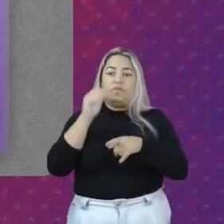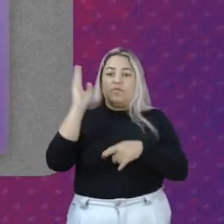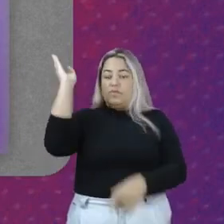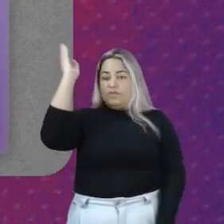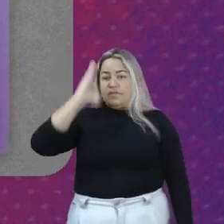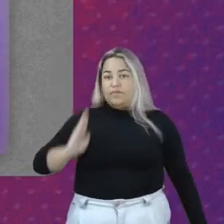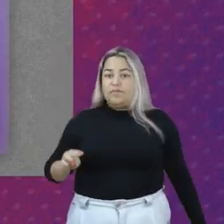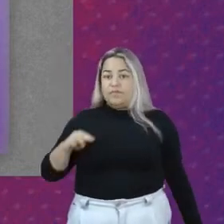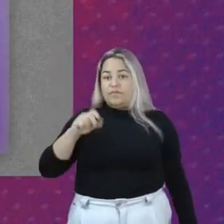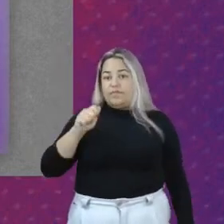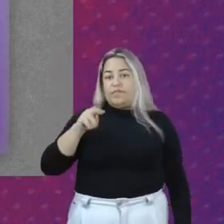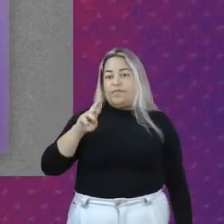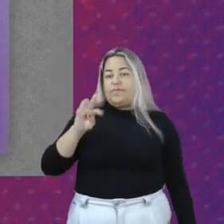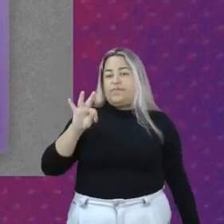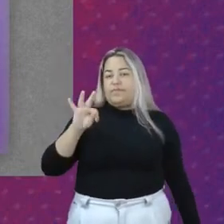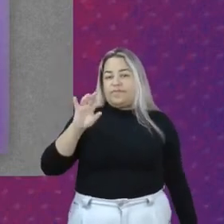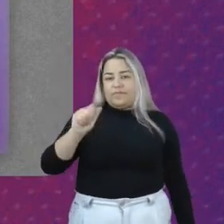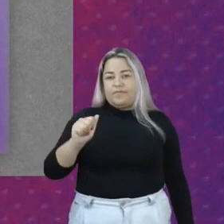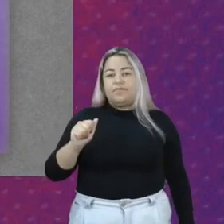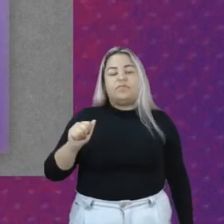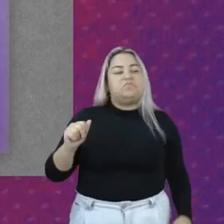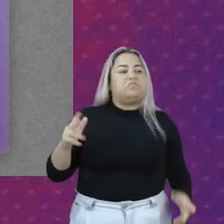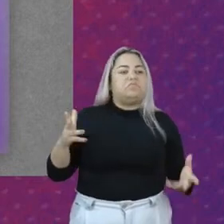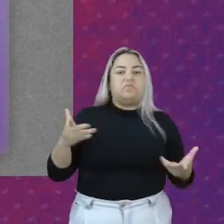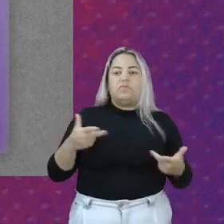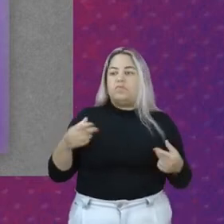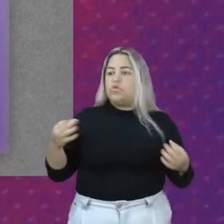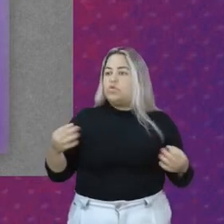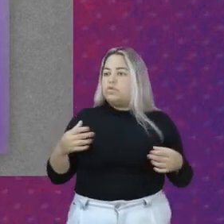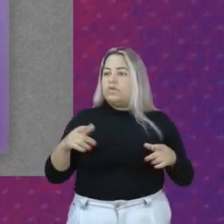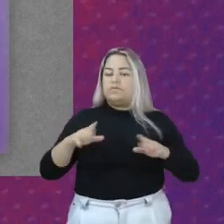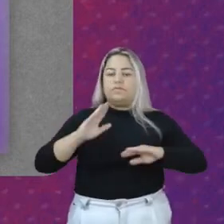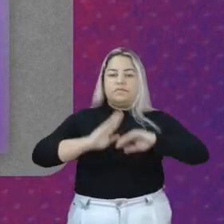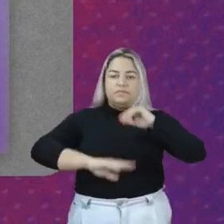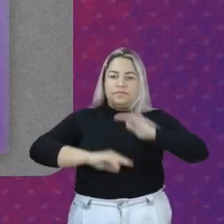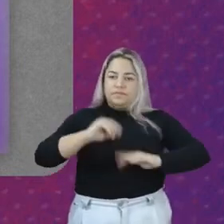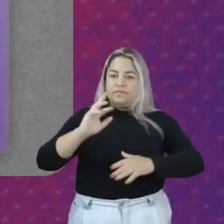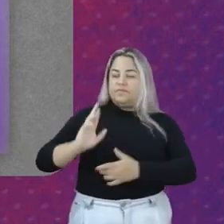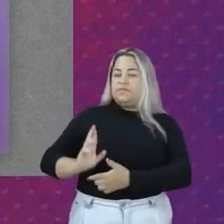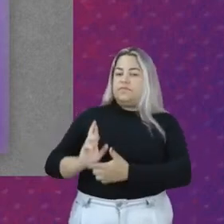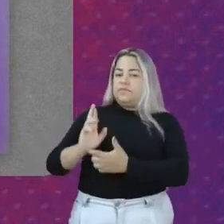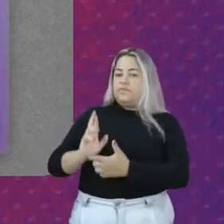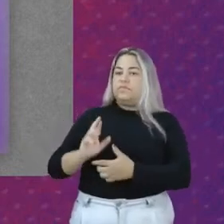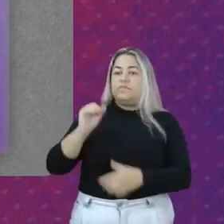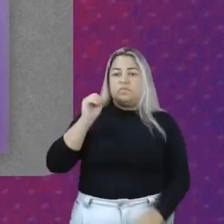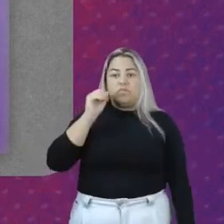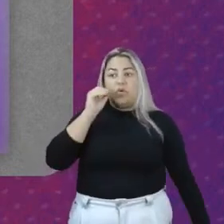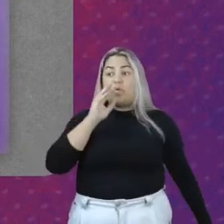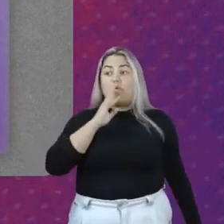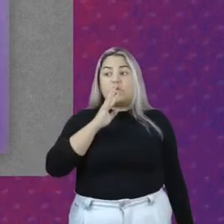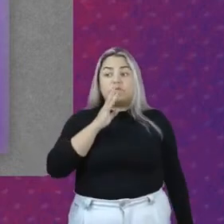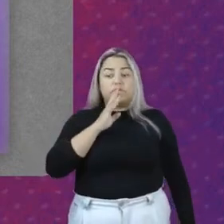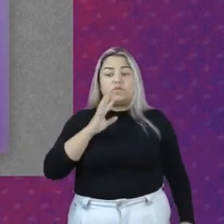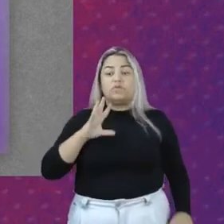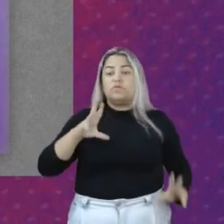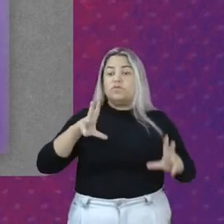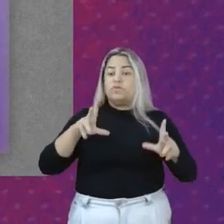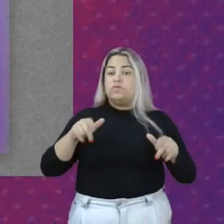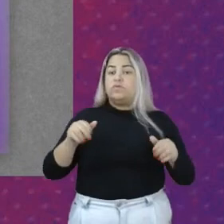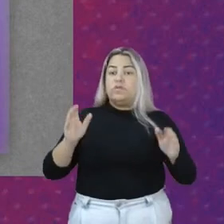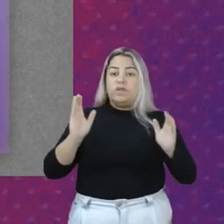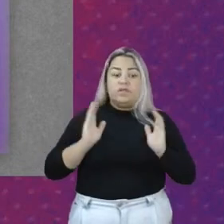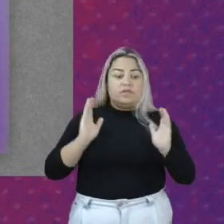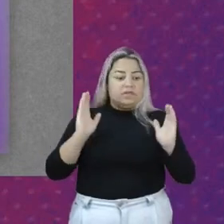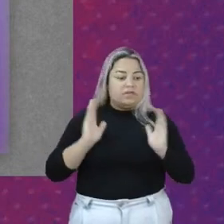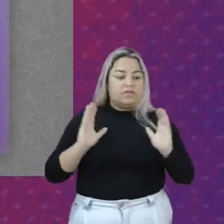brasileira, e ela é sucesso na profissão, é uma referência conhecidíssima, então é rica,